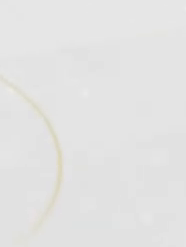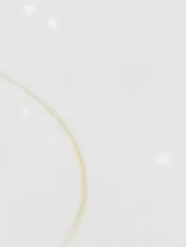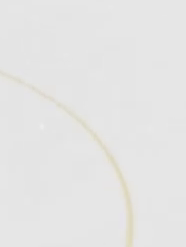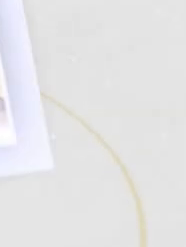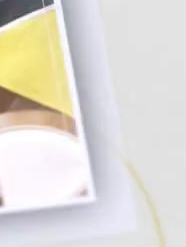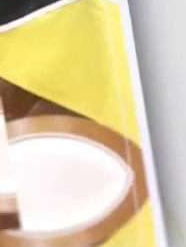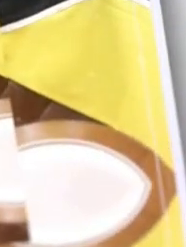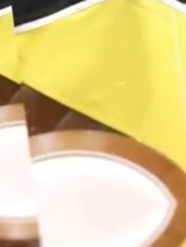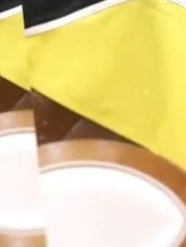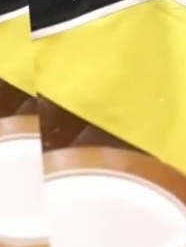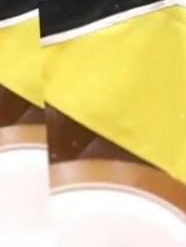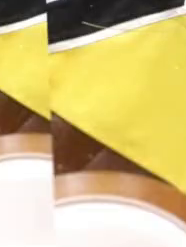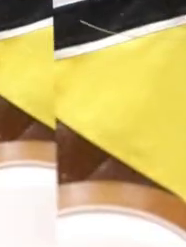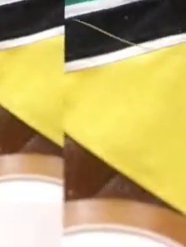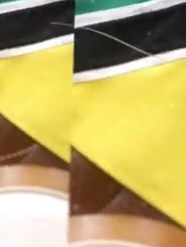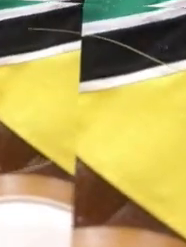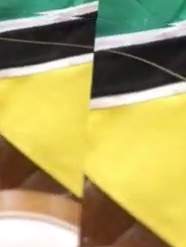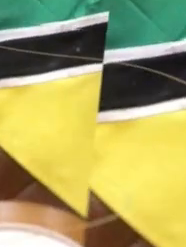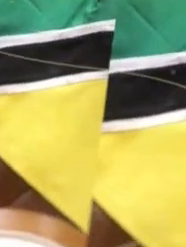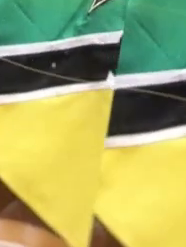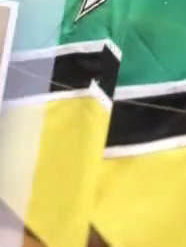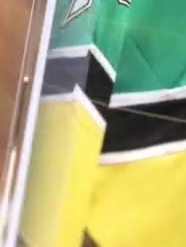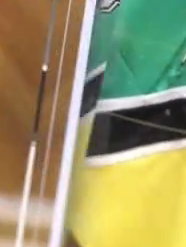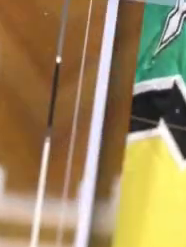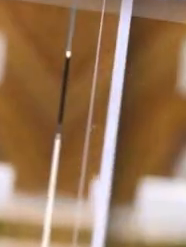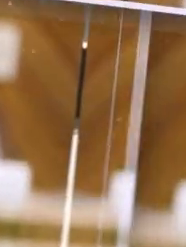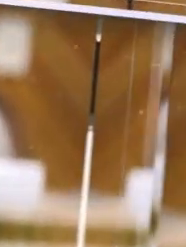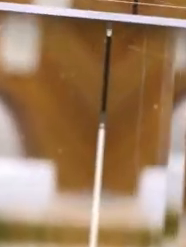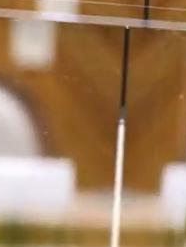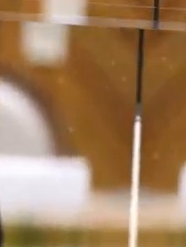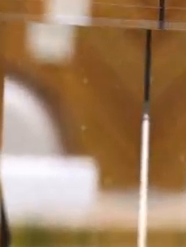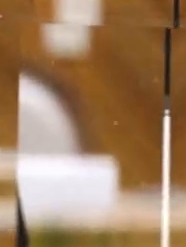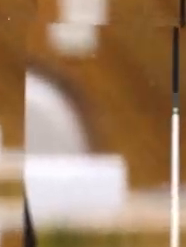Sequência de mais do plenário Tribunal Regional Eleitoral do Amapá e seus magistrados.